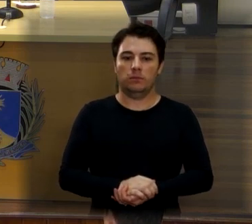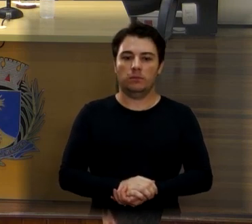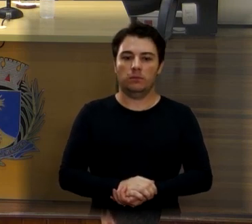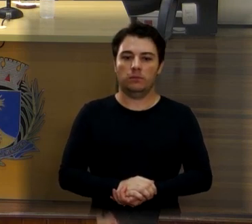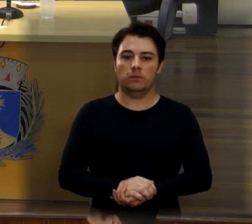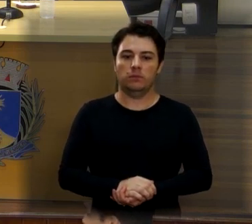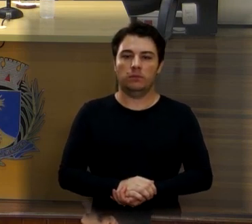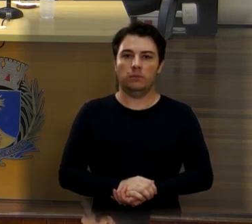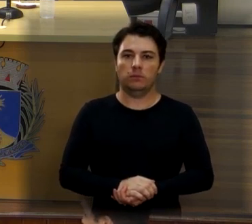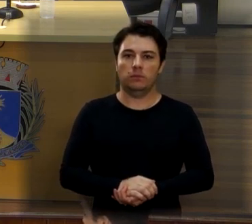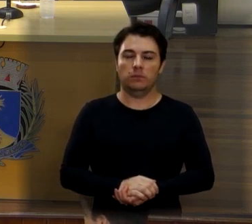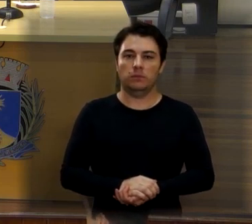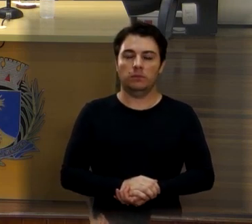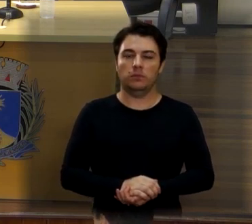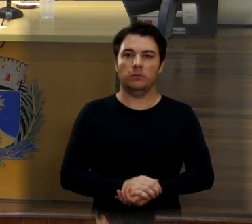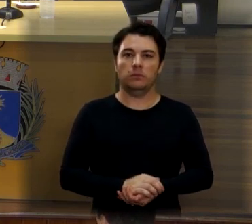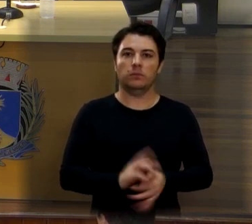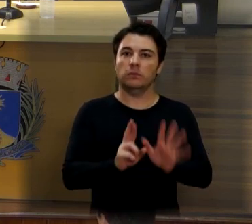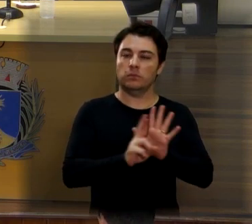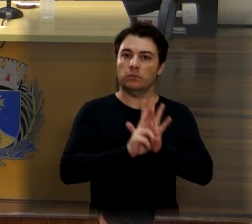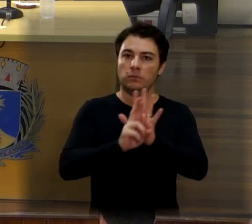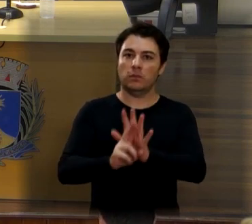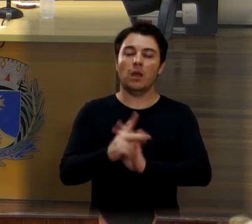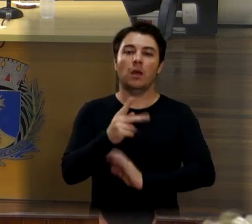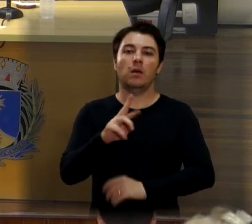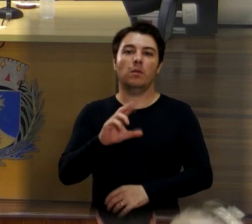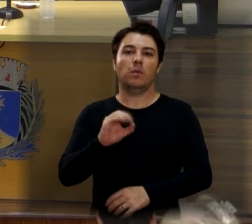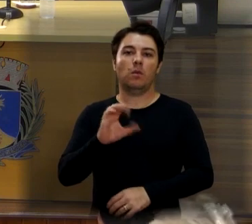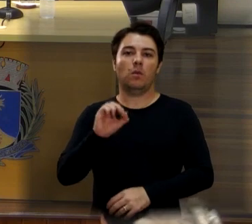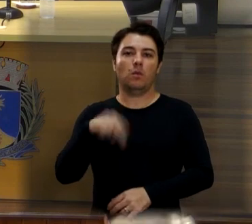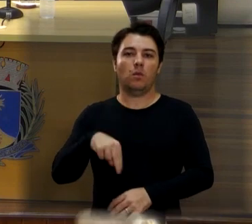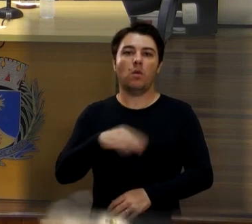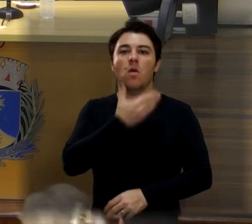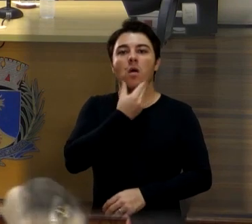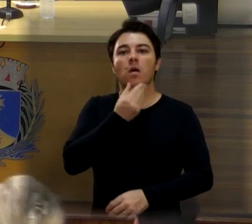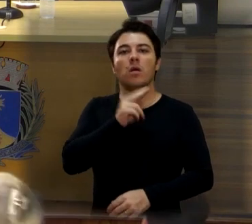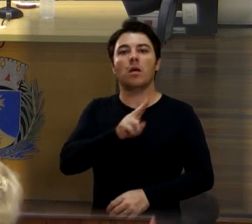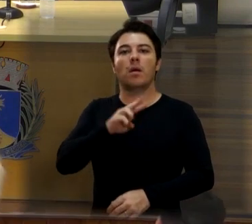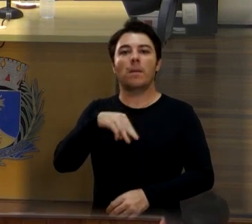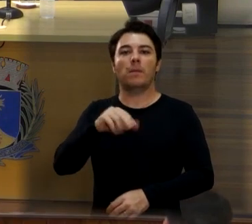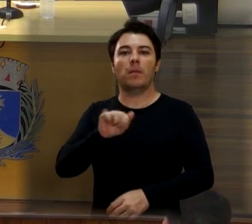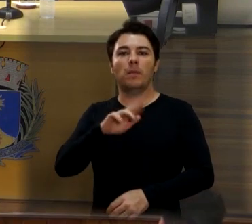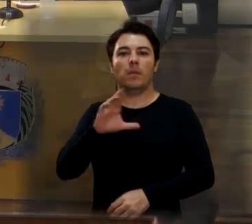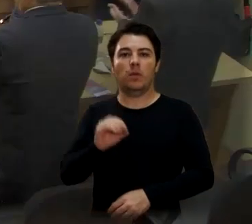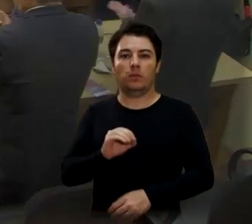e representando o PROCON Mário frasson